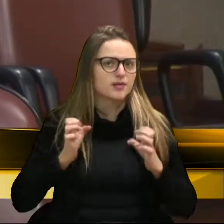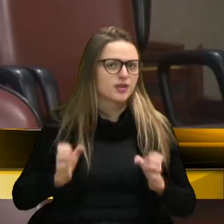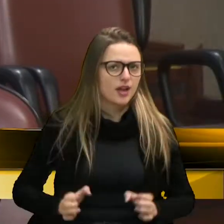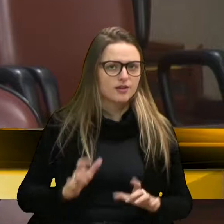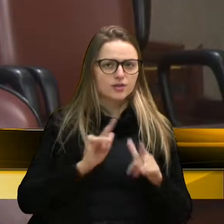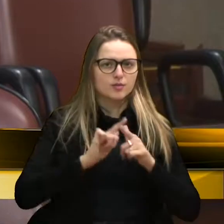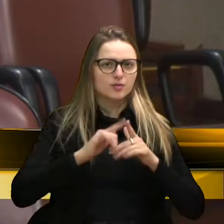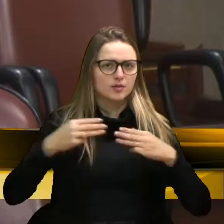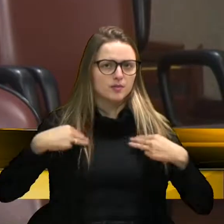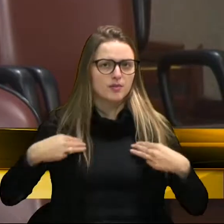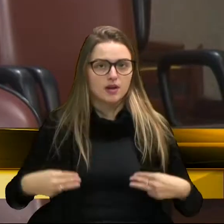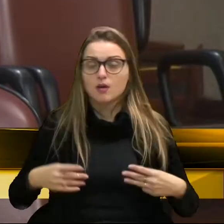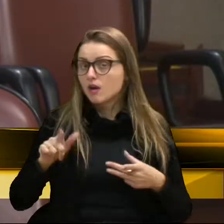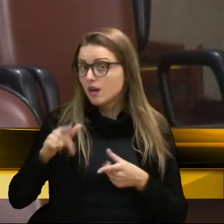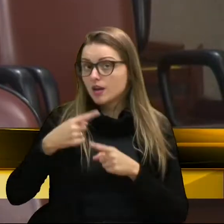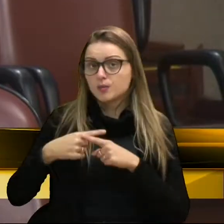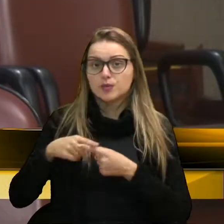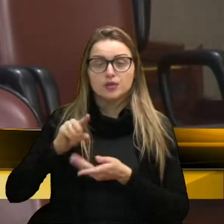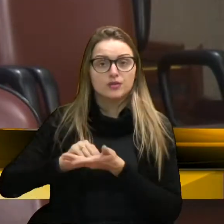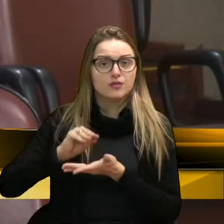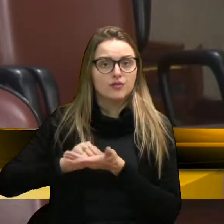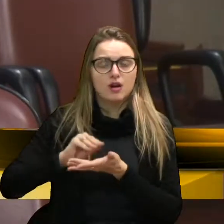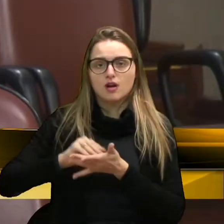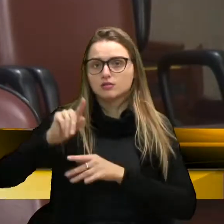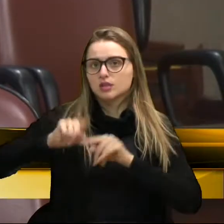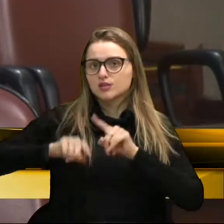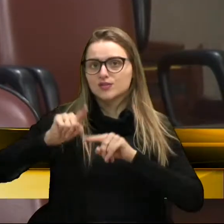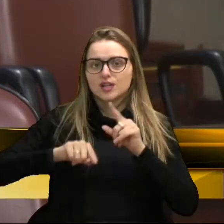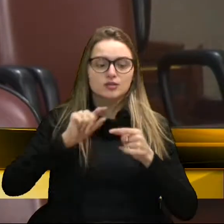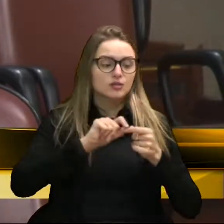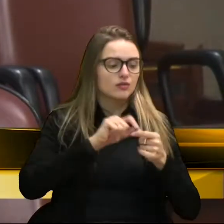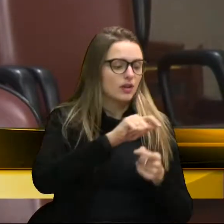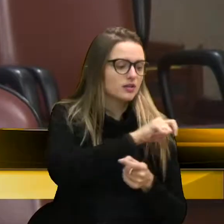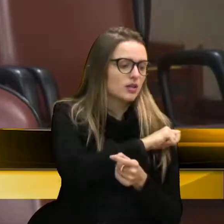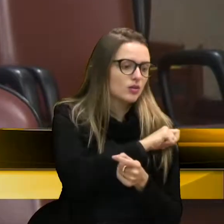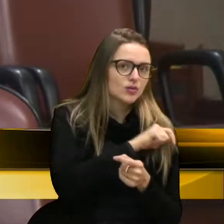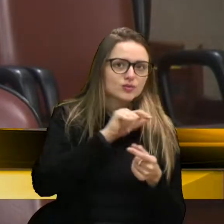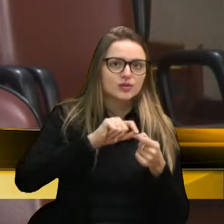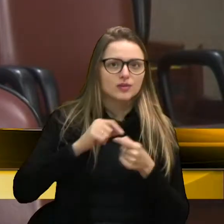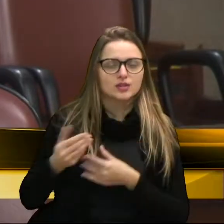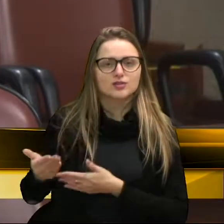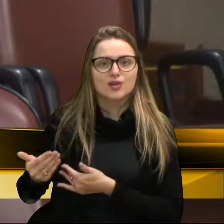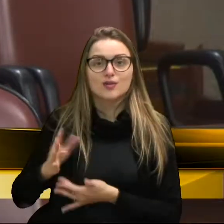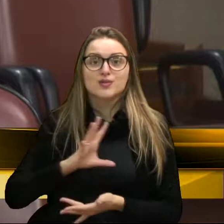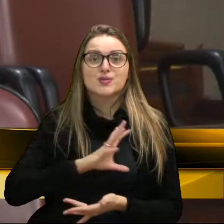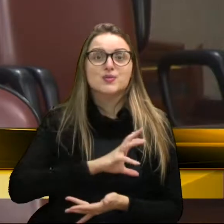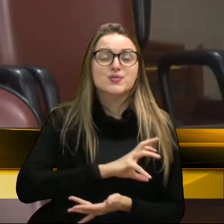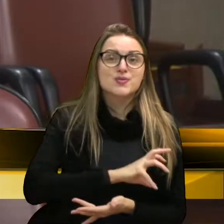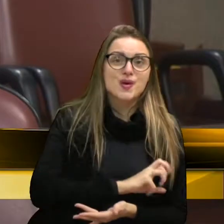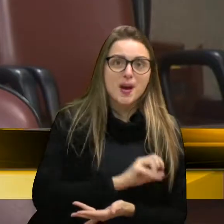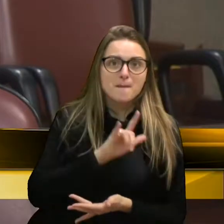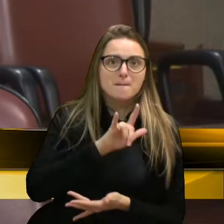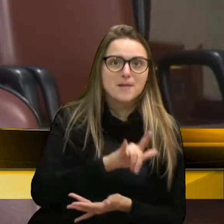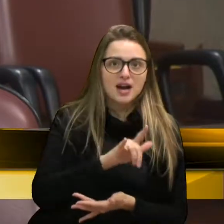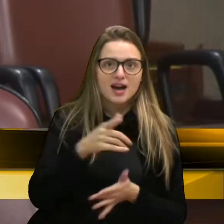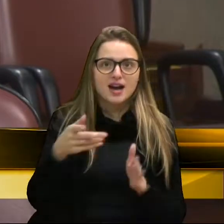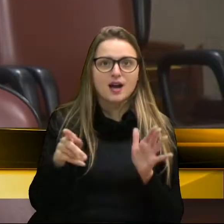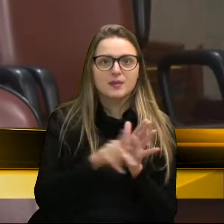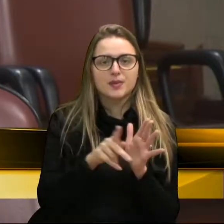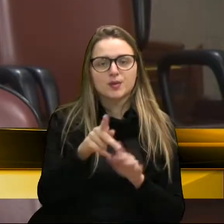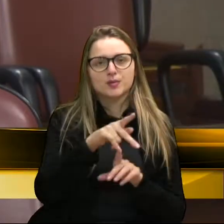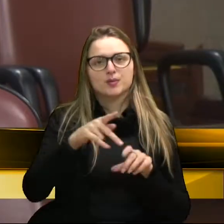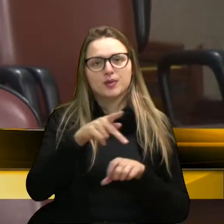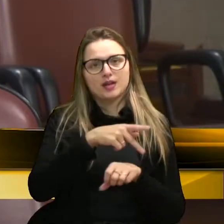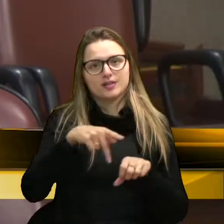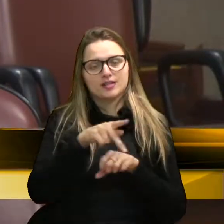de atividades que despertem em nossas crianças e em nossos jovens o amor pelos seus símbolos e pela sua pátria.